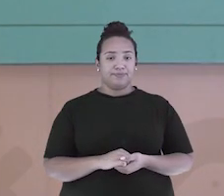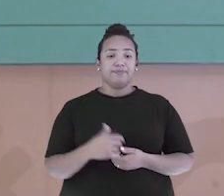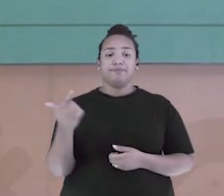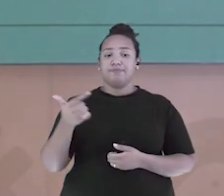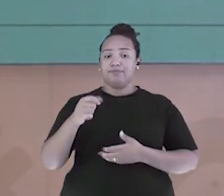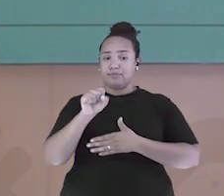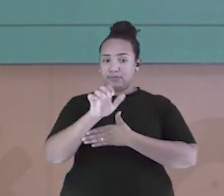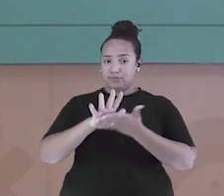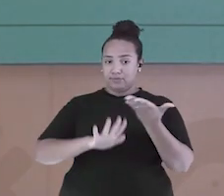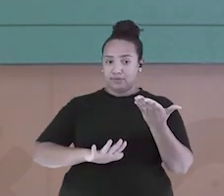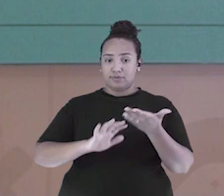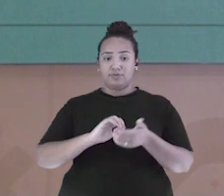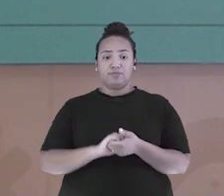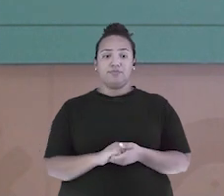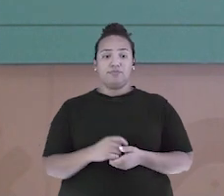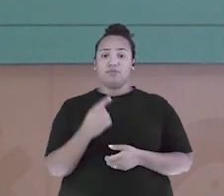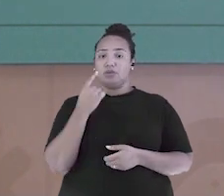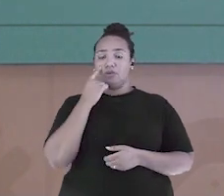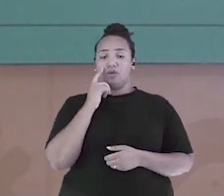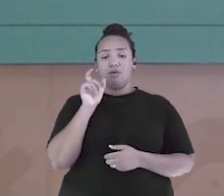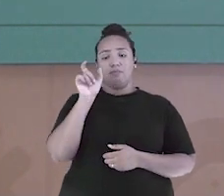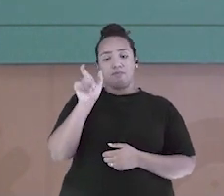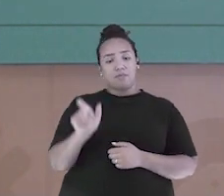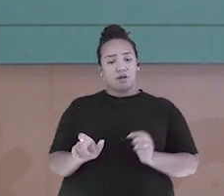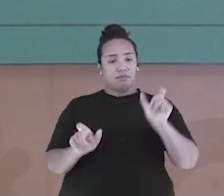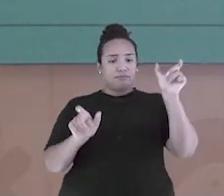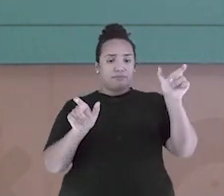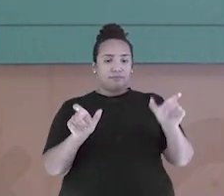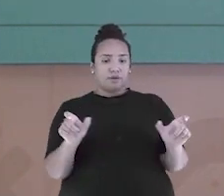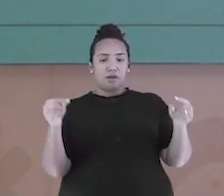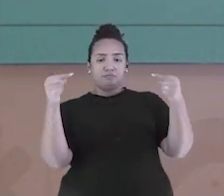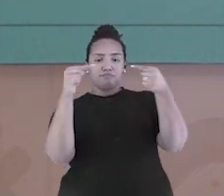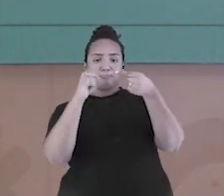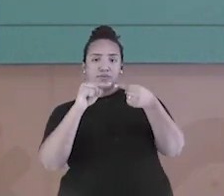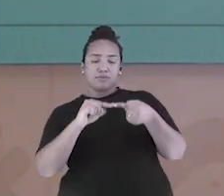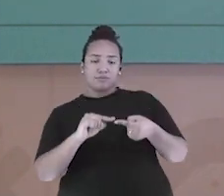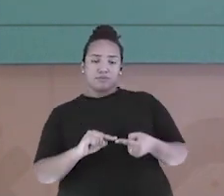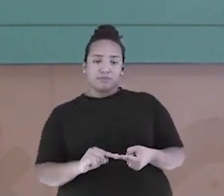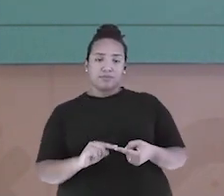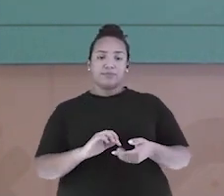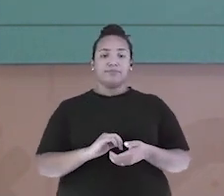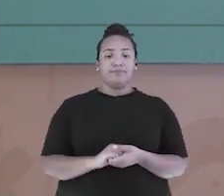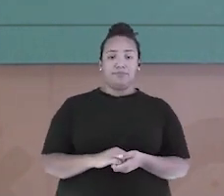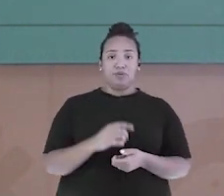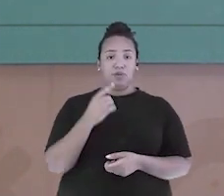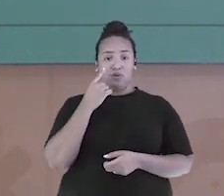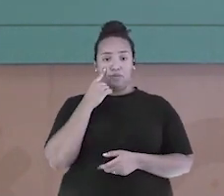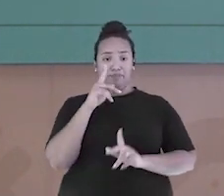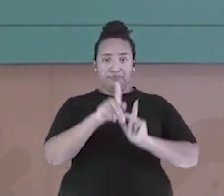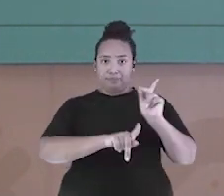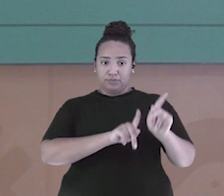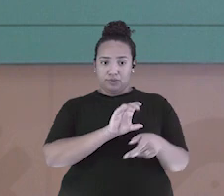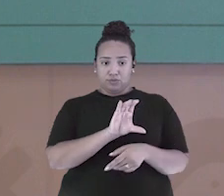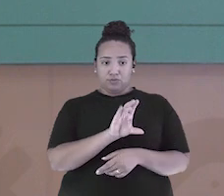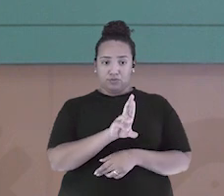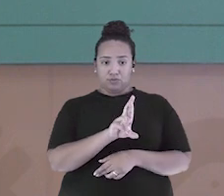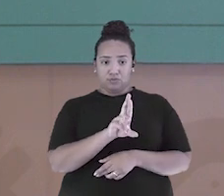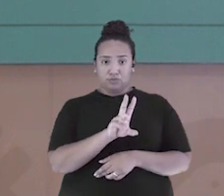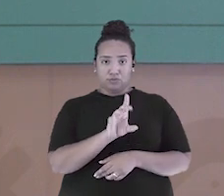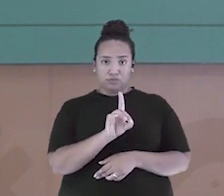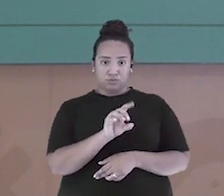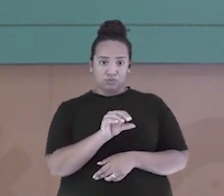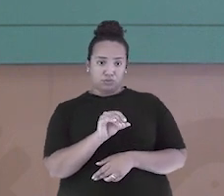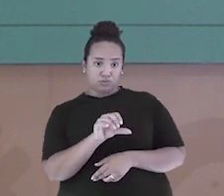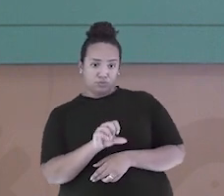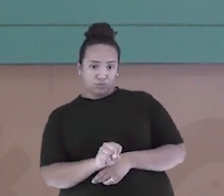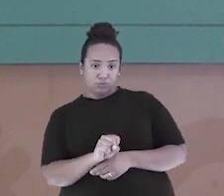Atividade 2. Relacione os principais motivos aos conflitos mundiais. Os conflitos são os povos curdos,